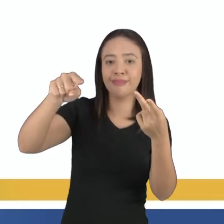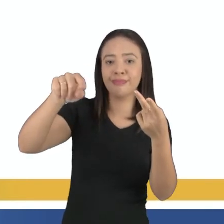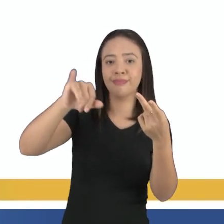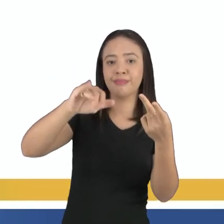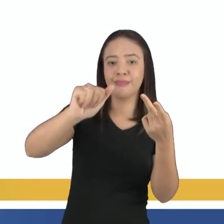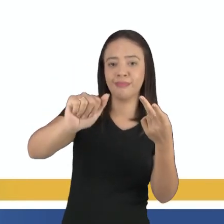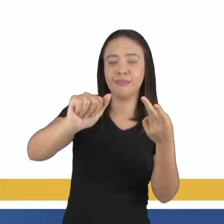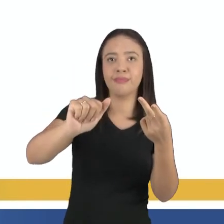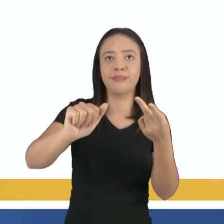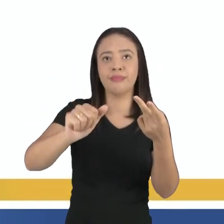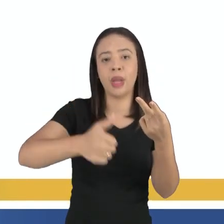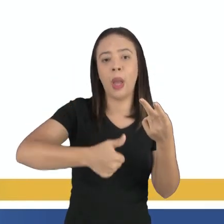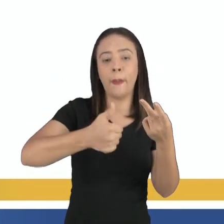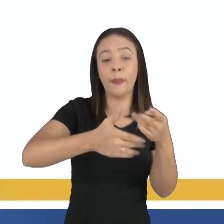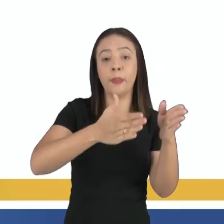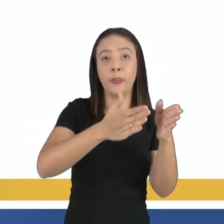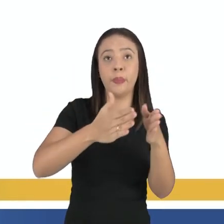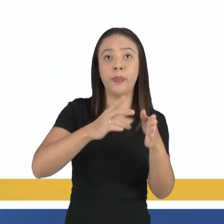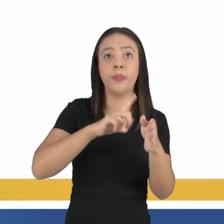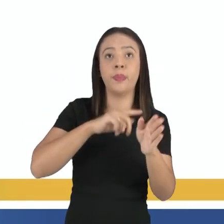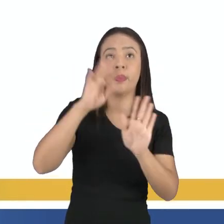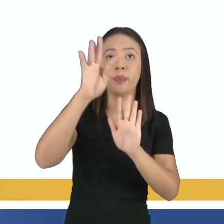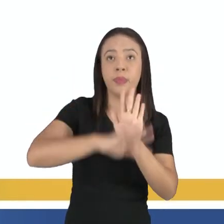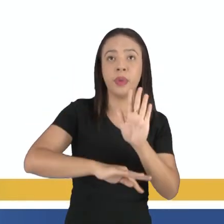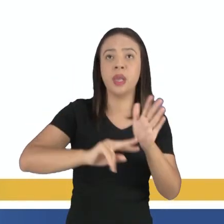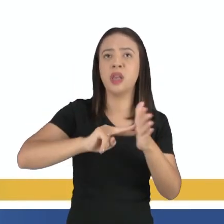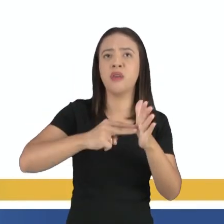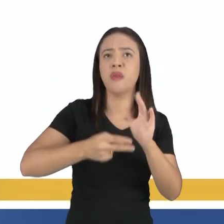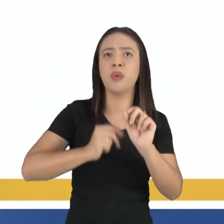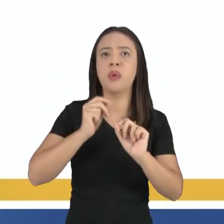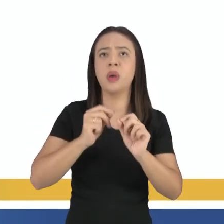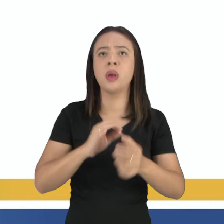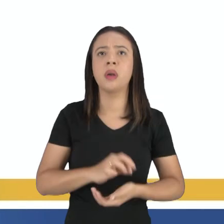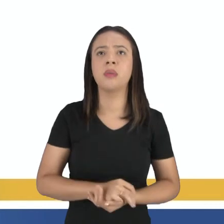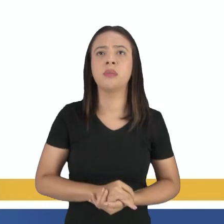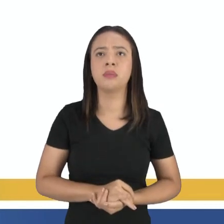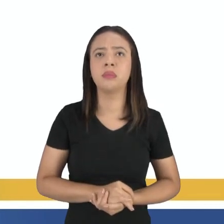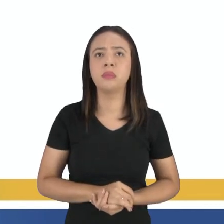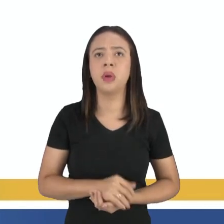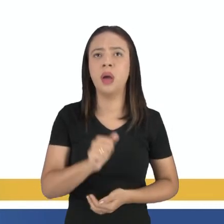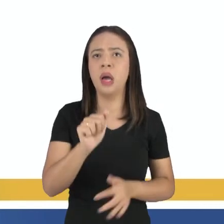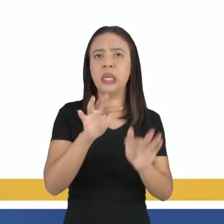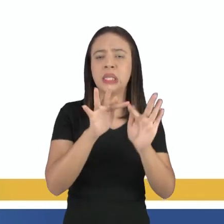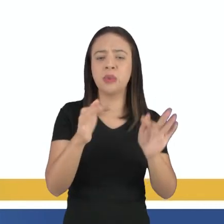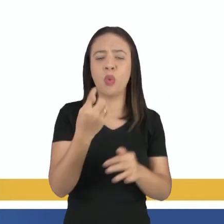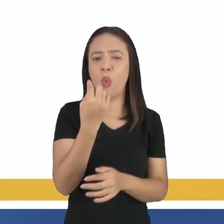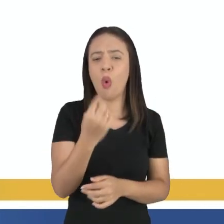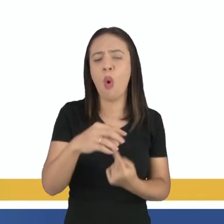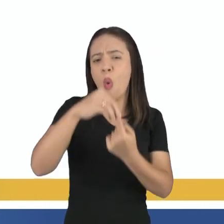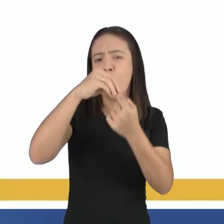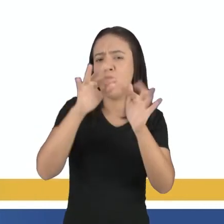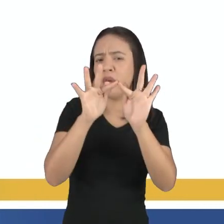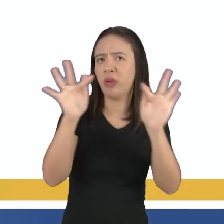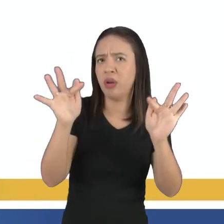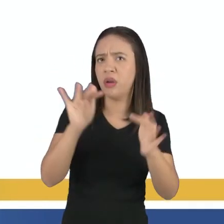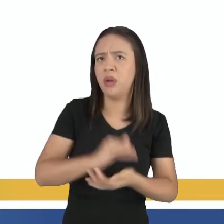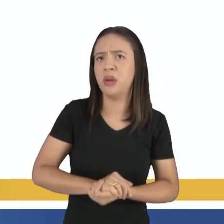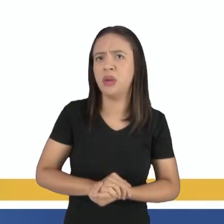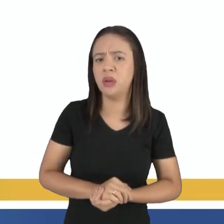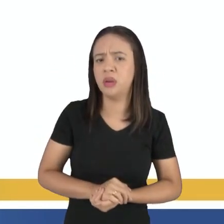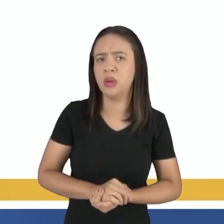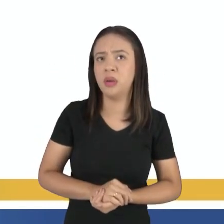Esse primeiro período do texto aí, ele pode ser considerado como simples, só com uma oração absoluta? E